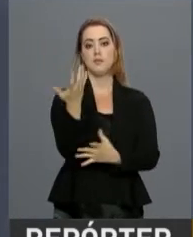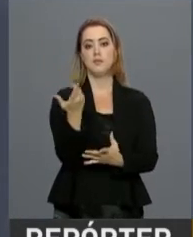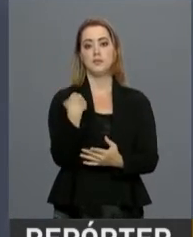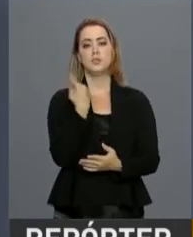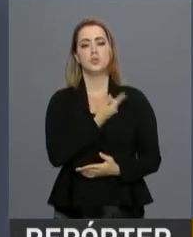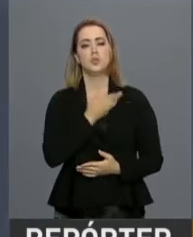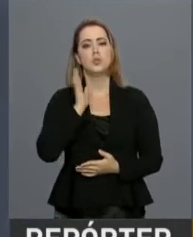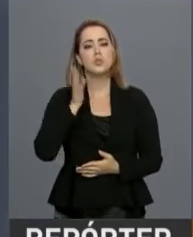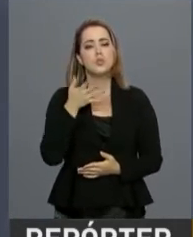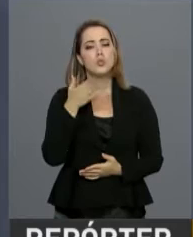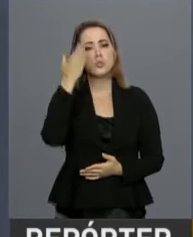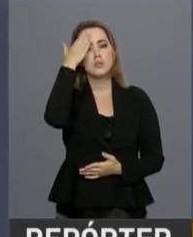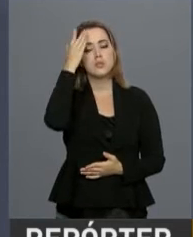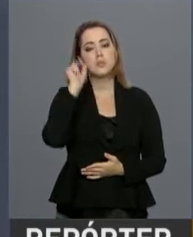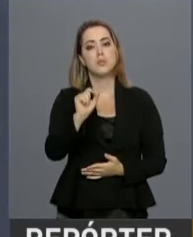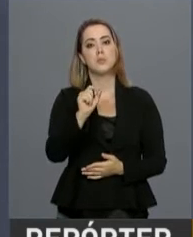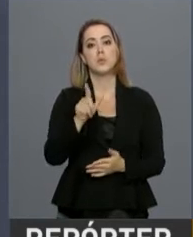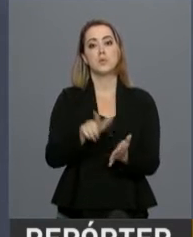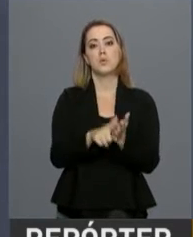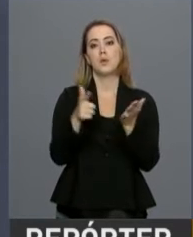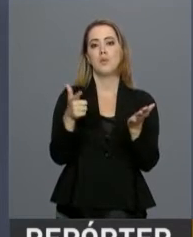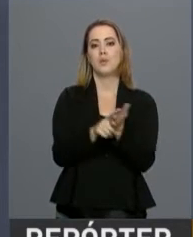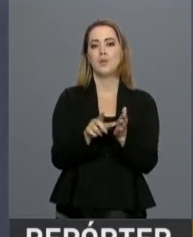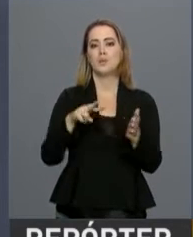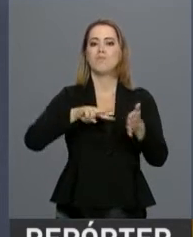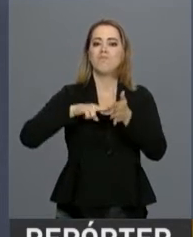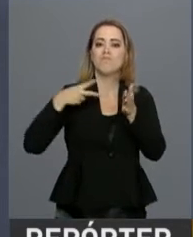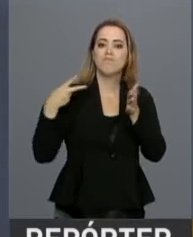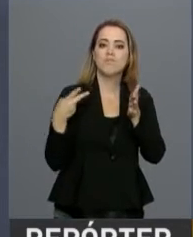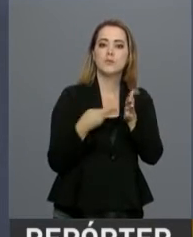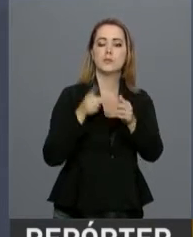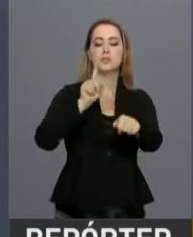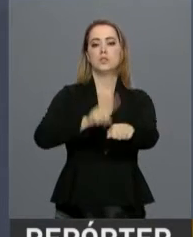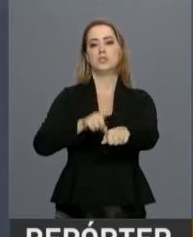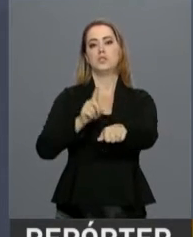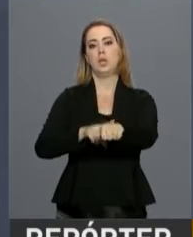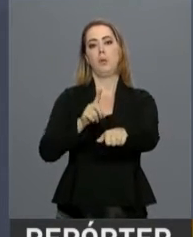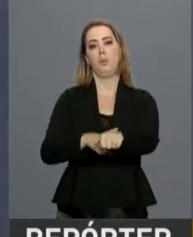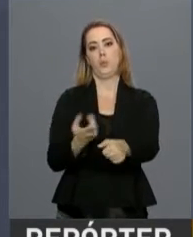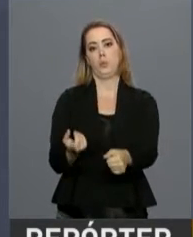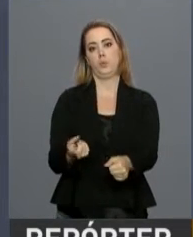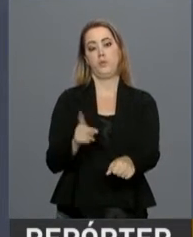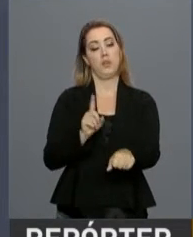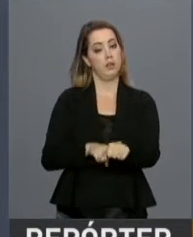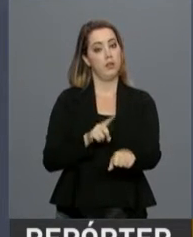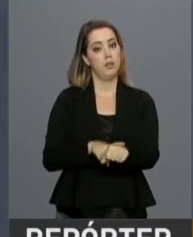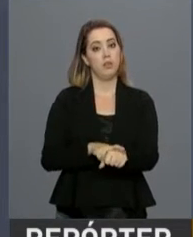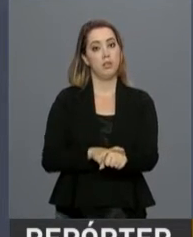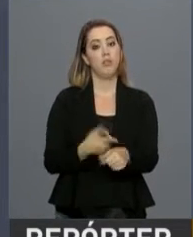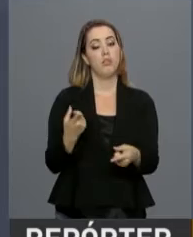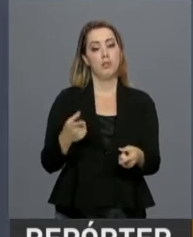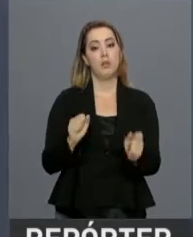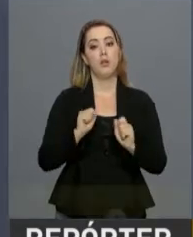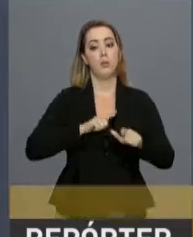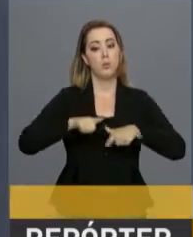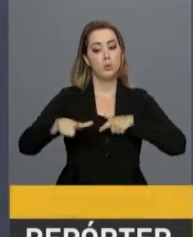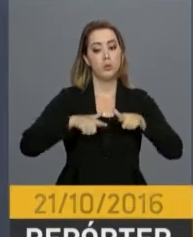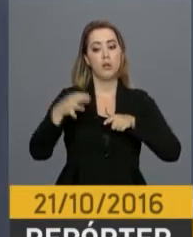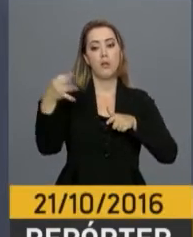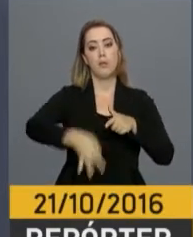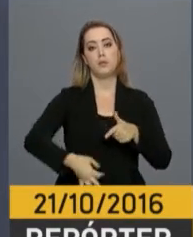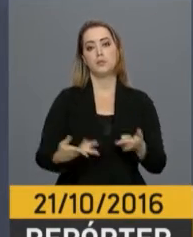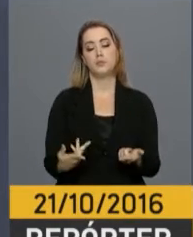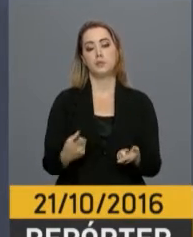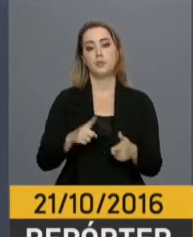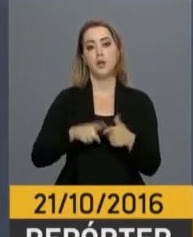papel representa um tempo tomado da investigação, um tempo tomado da atividade fim. Mas além